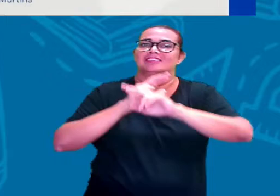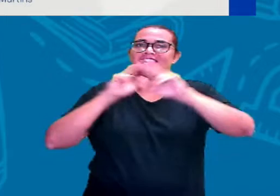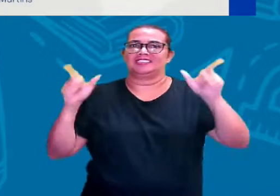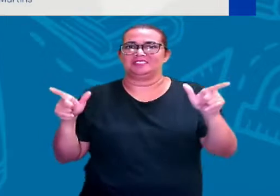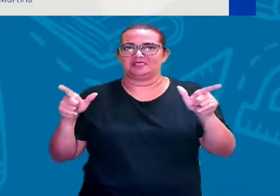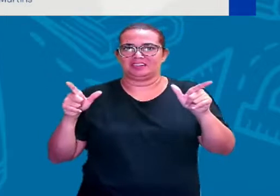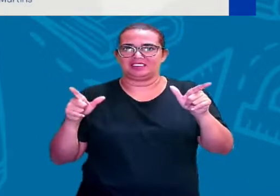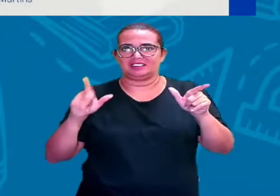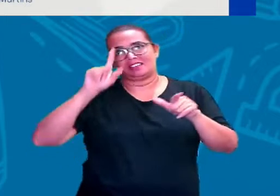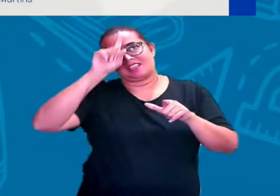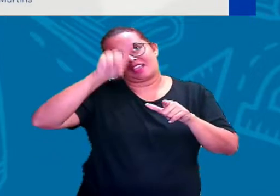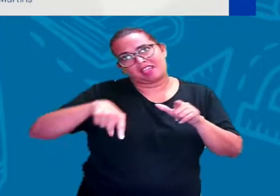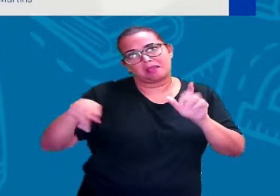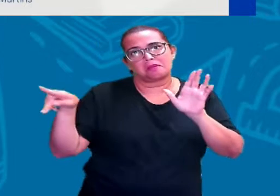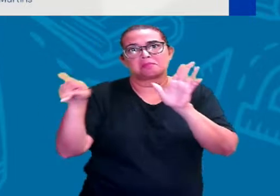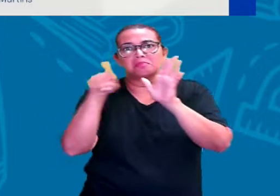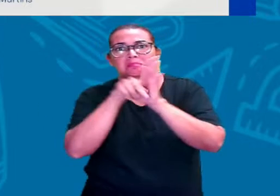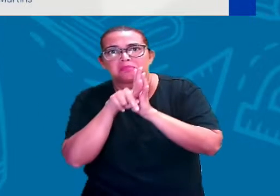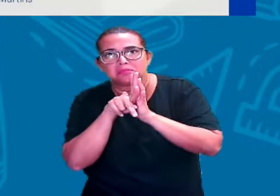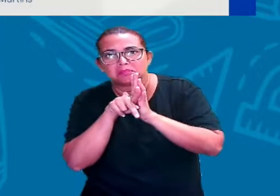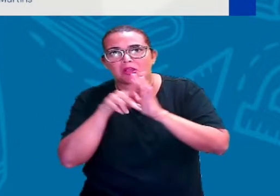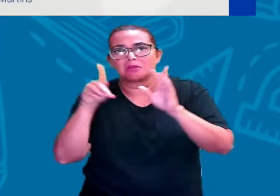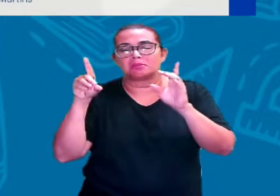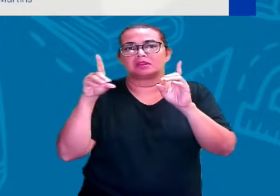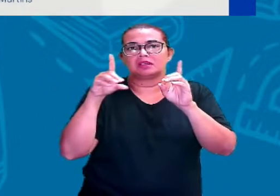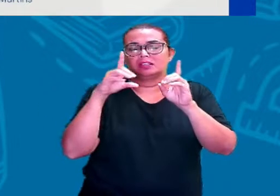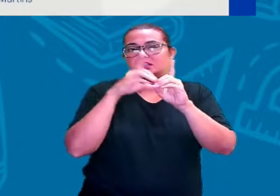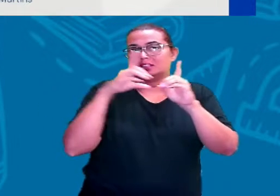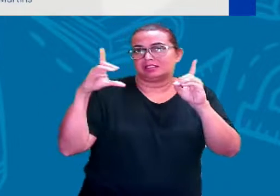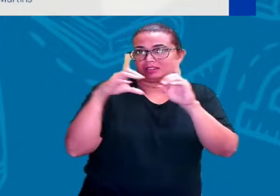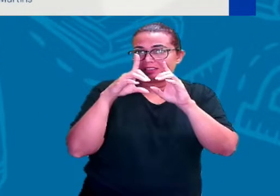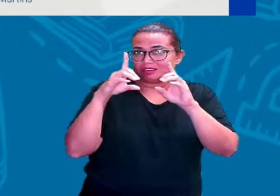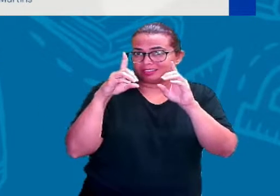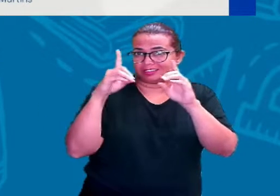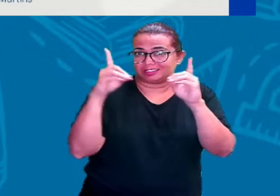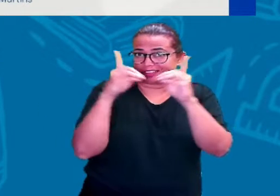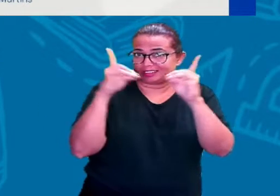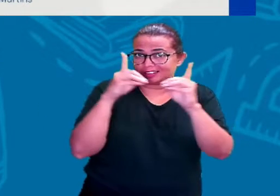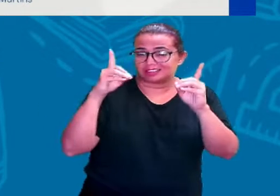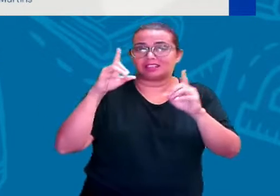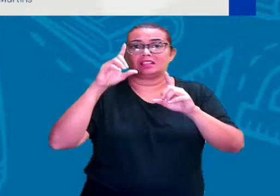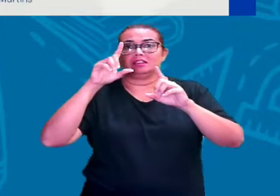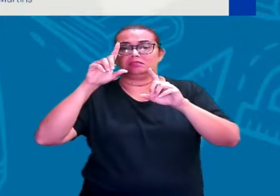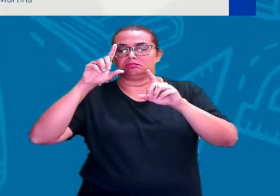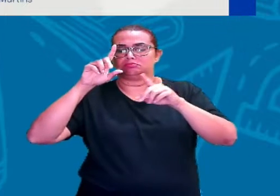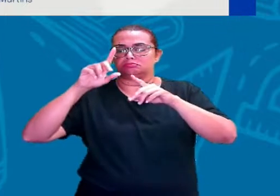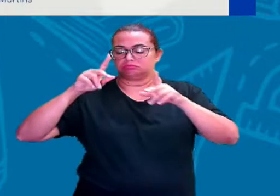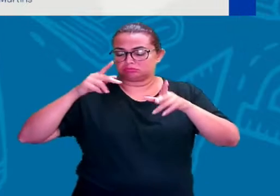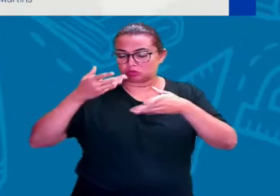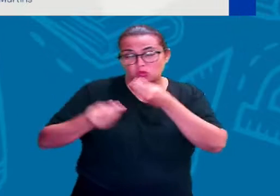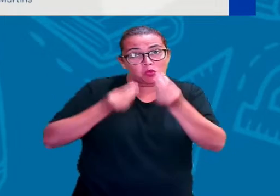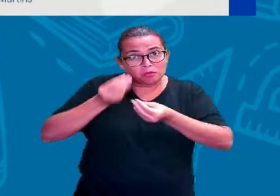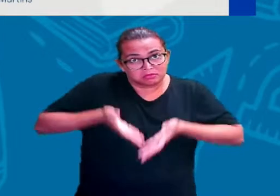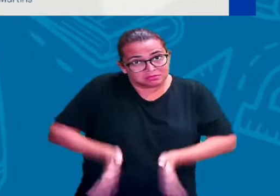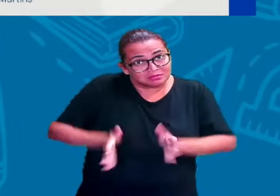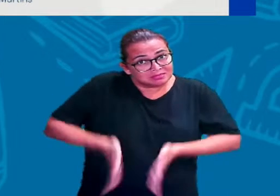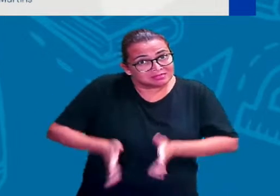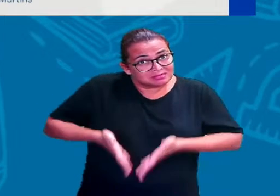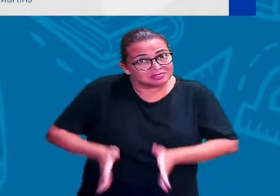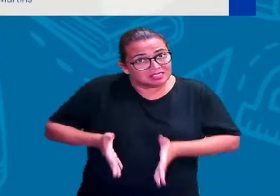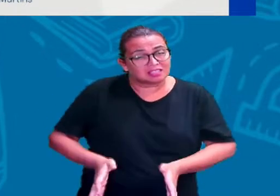respeito à densidade demográfica, ou seja, a taxa de densidade demográfica do Brasil, ou seja, de povoamento,